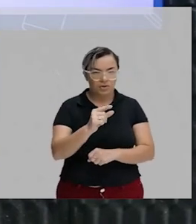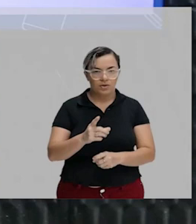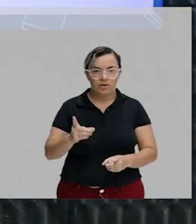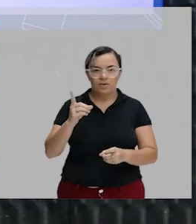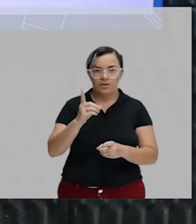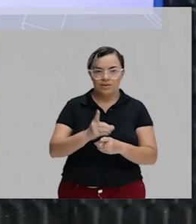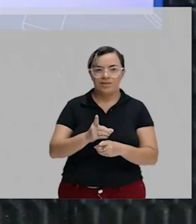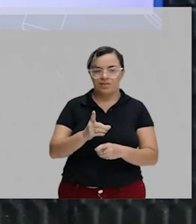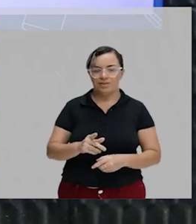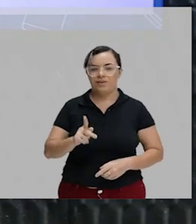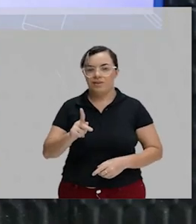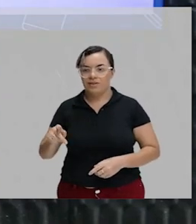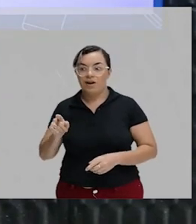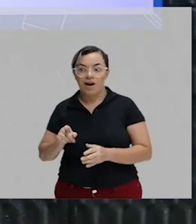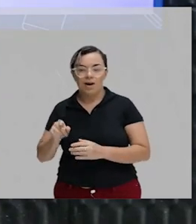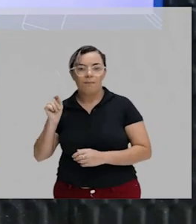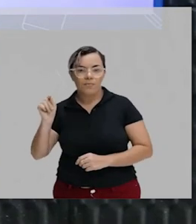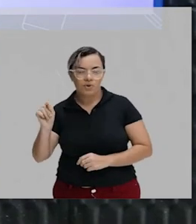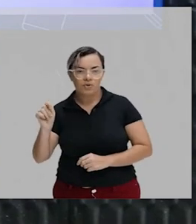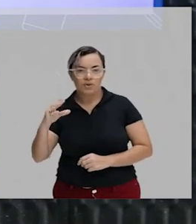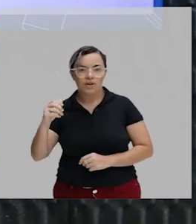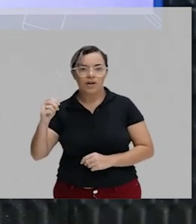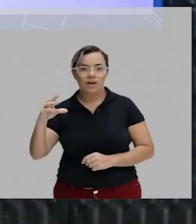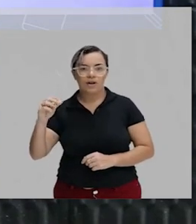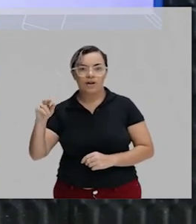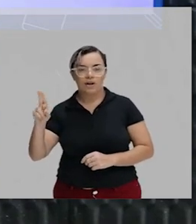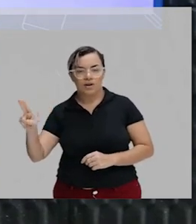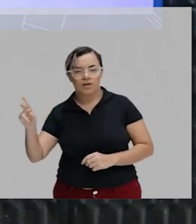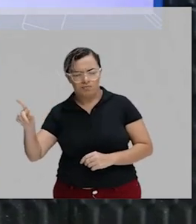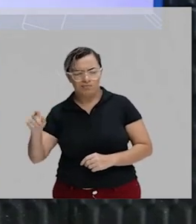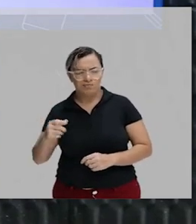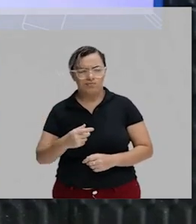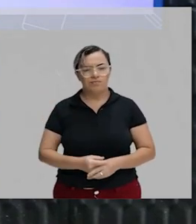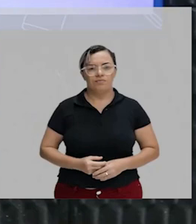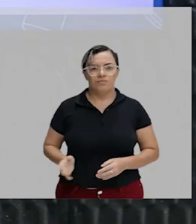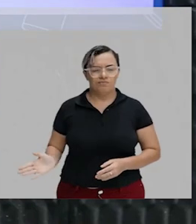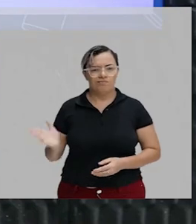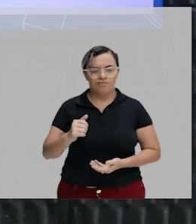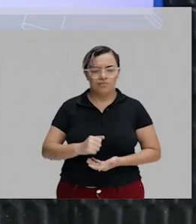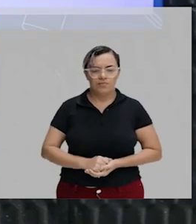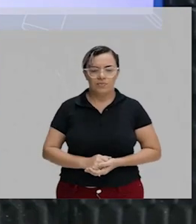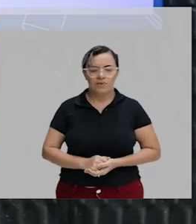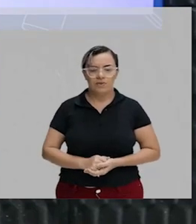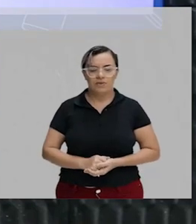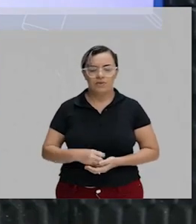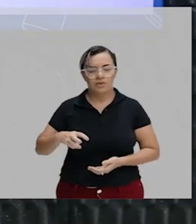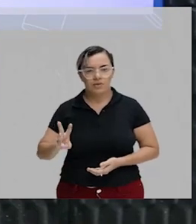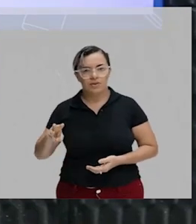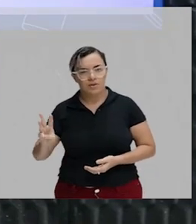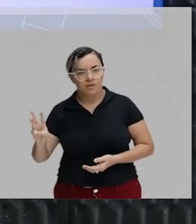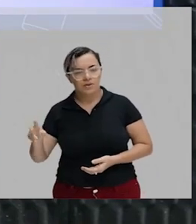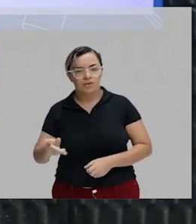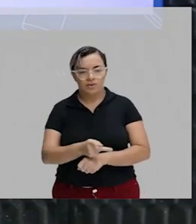cacau Sotero neste espaço Tá certo vai lá Recanto das Letras tem coisa minha lá publicada